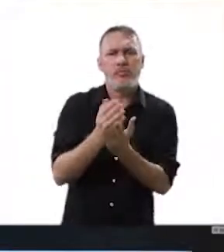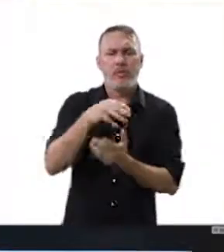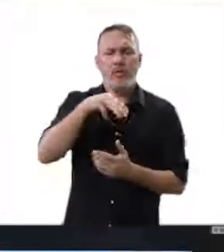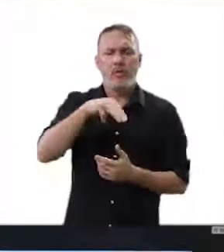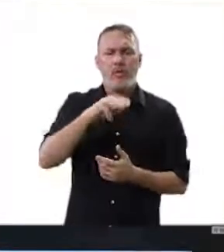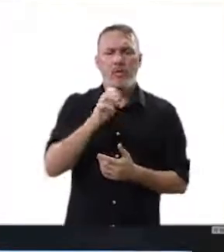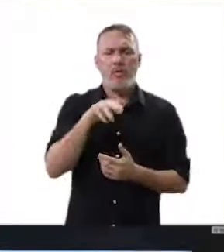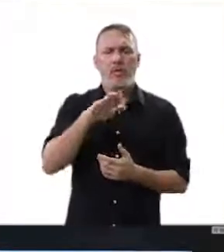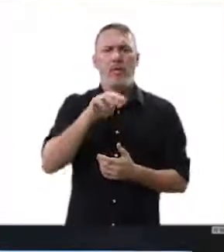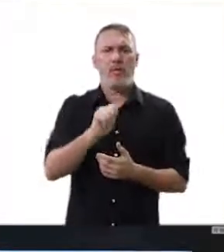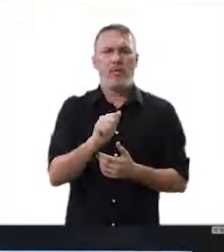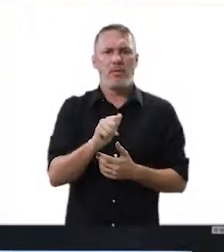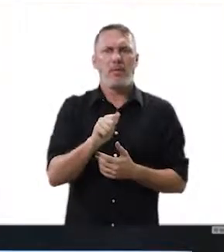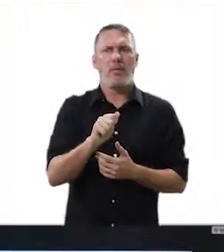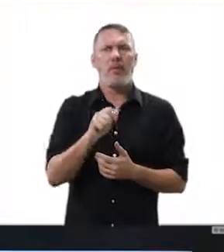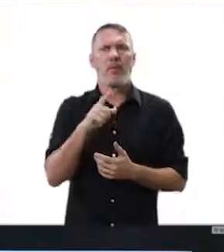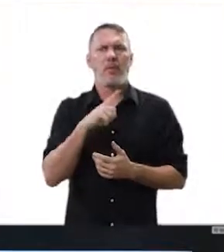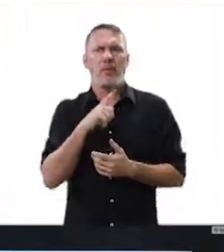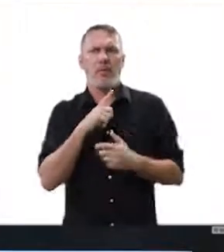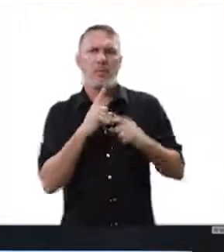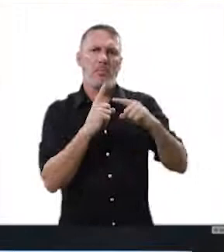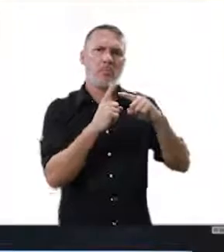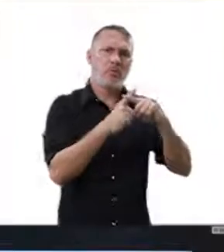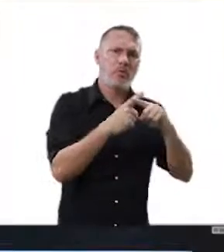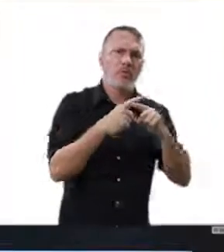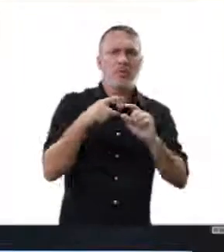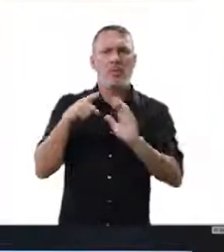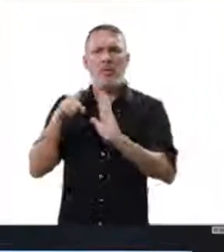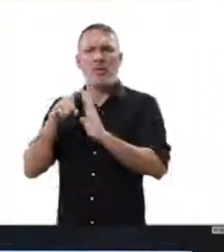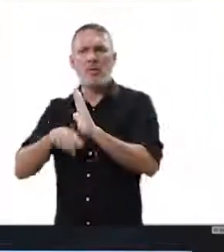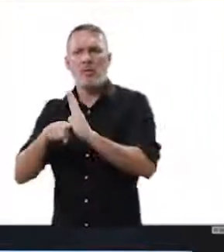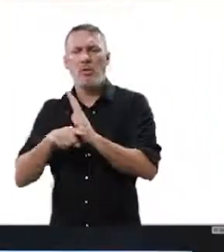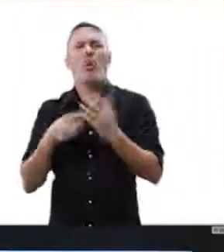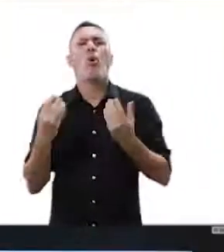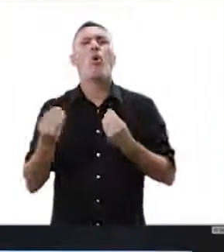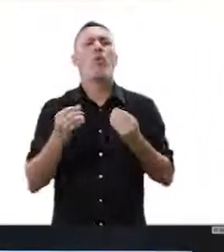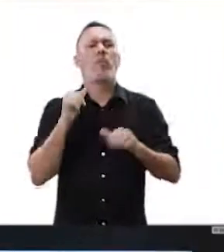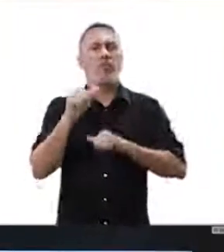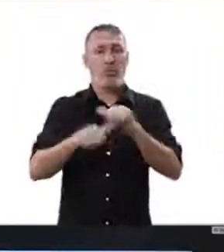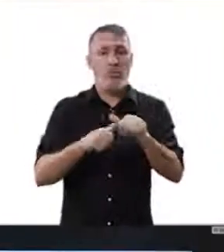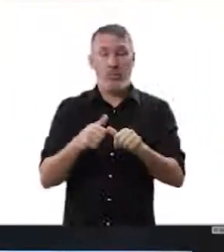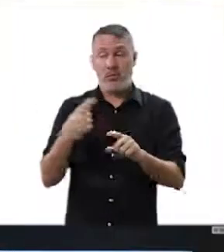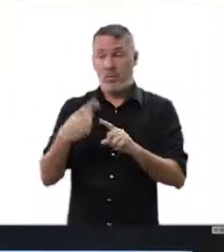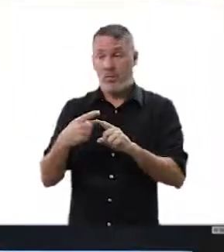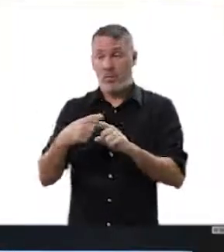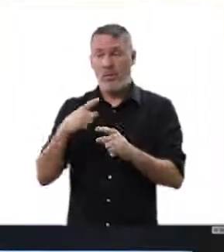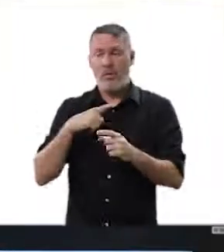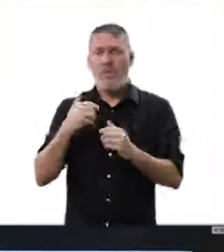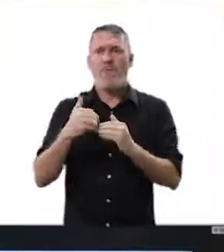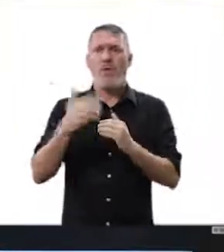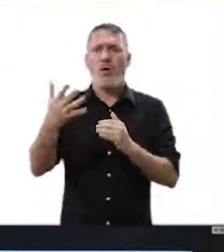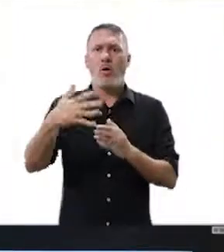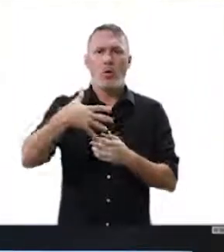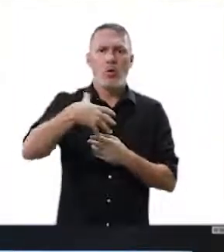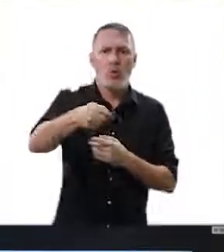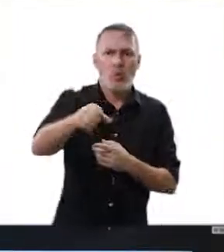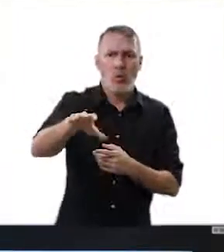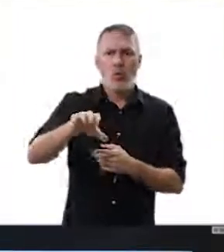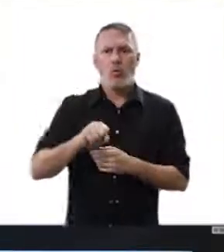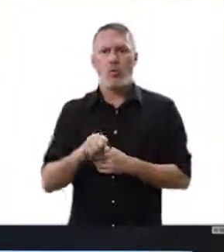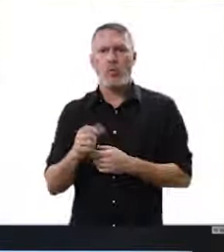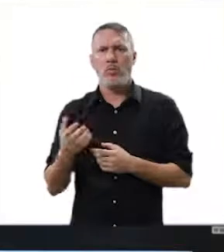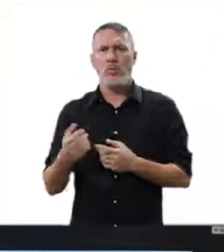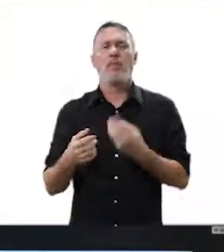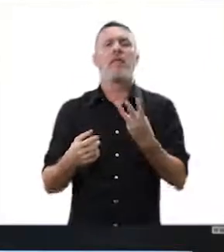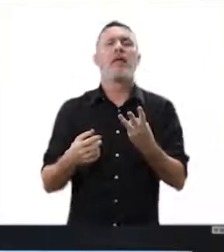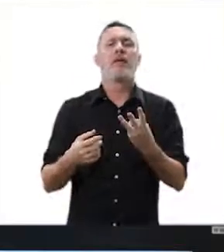2. Então a gente vai gerar essa despolarização que é essencial para diversos mecanismos do nosso